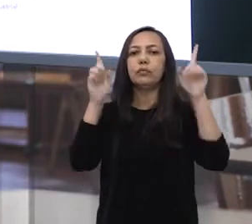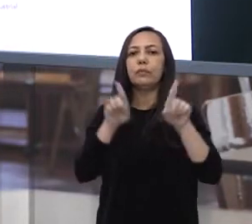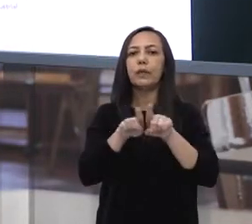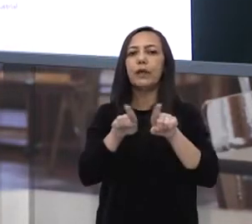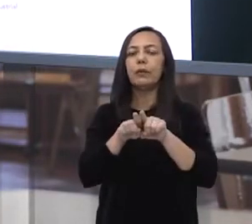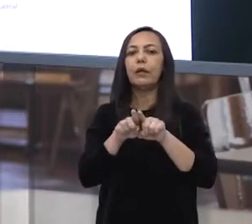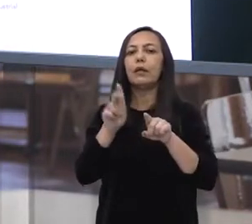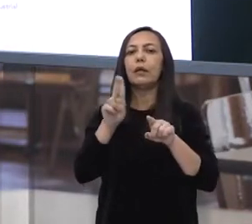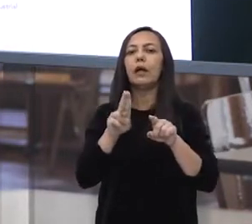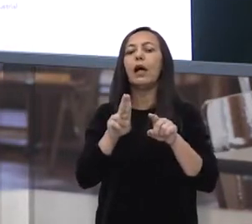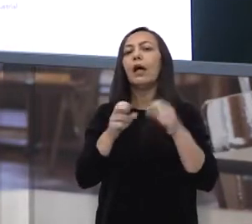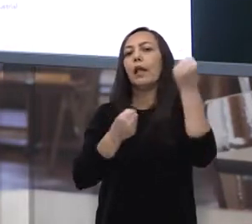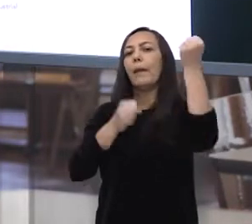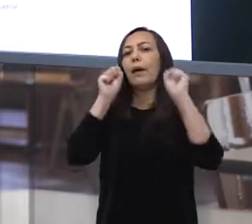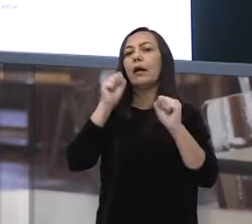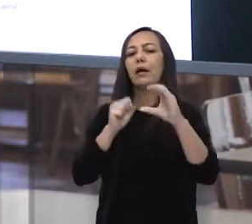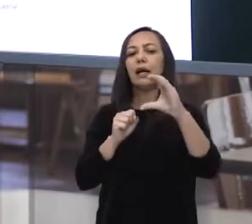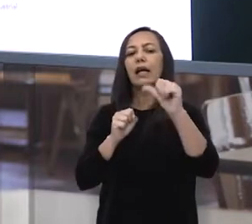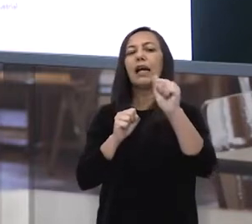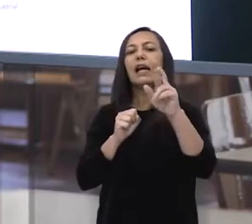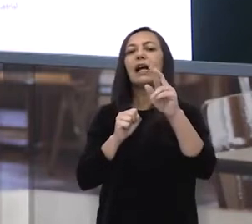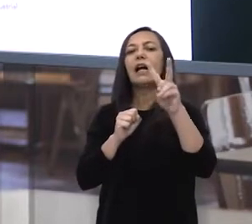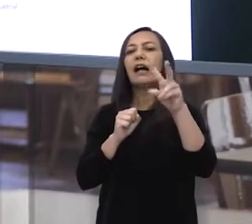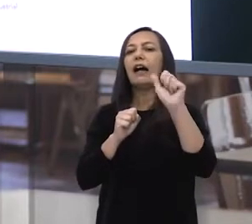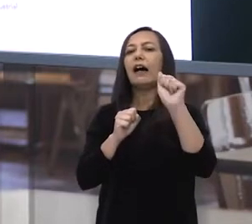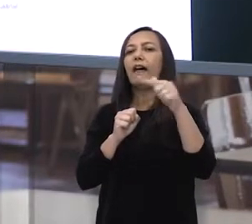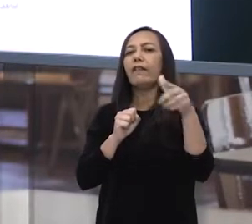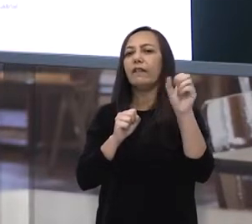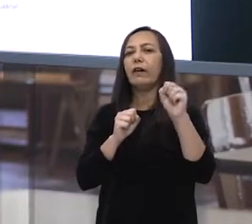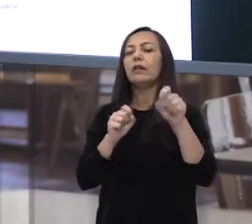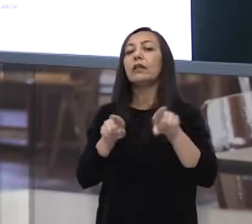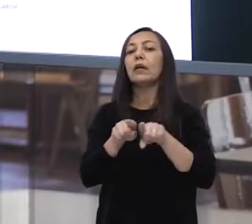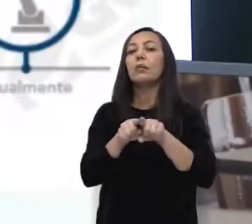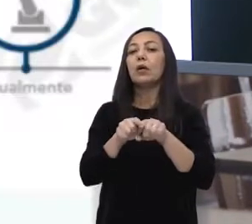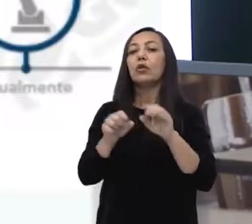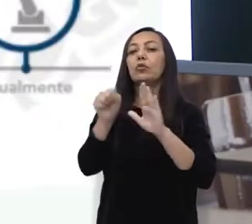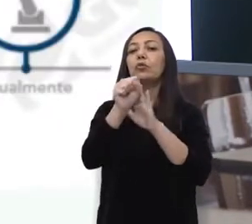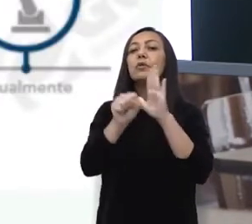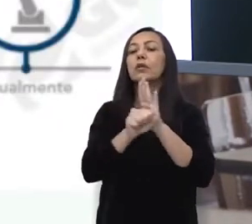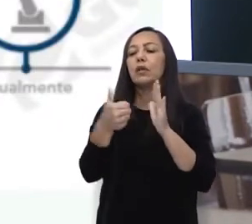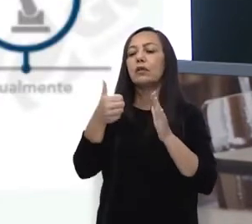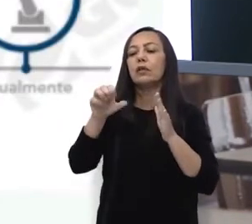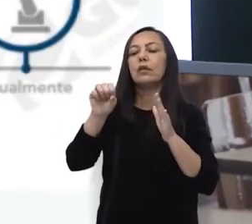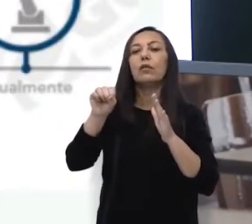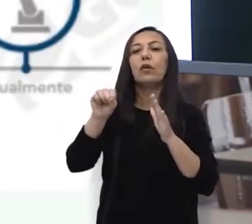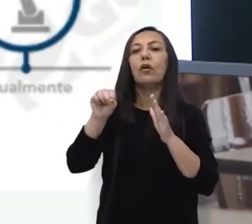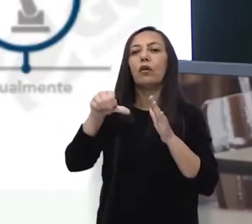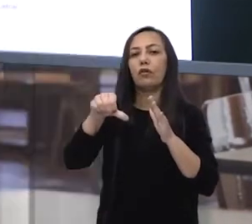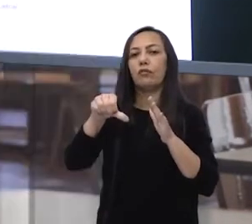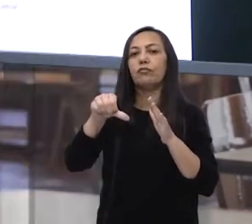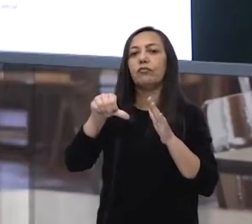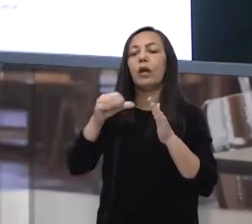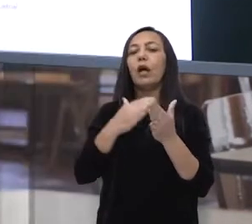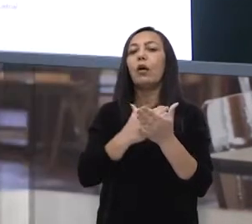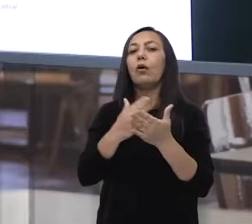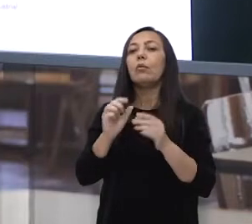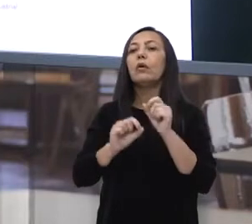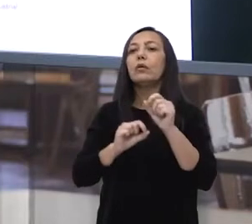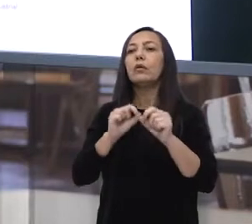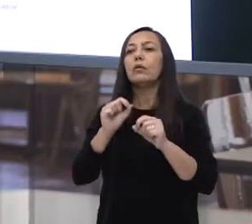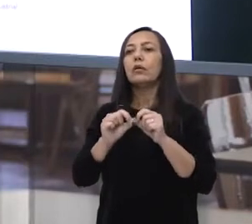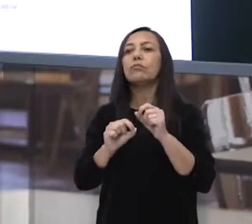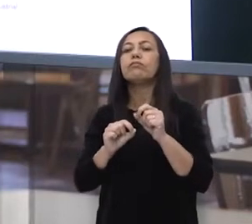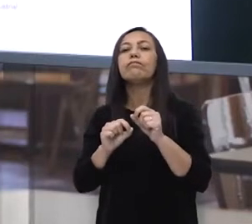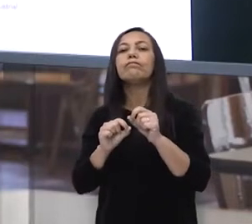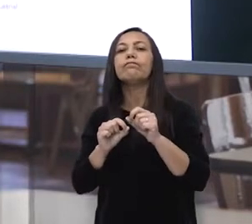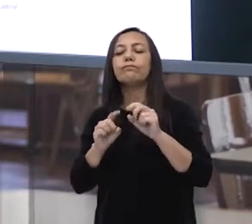Já no século XIX, a iníciozinho do XX, nós temos a produção em linha de montagem, ou seja,